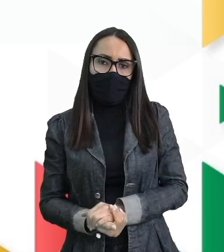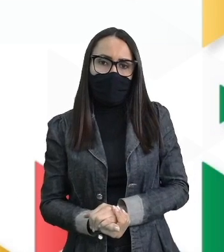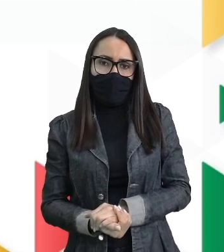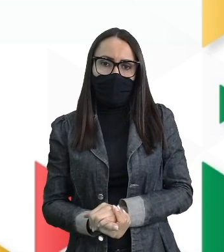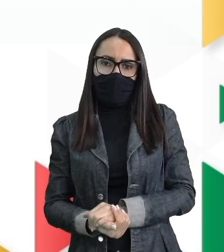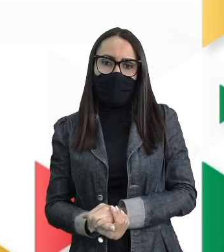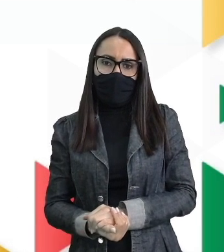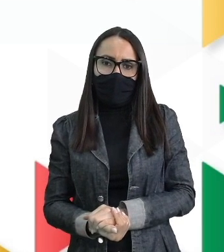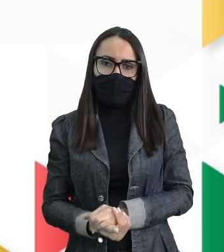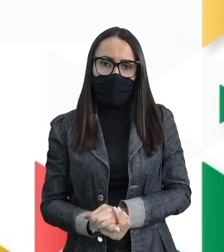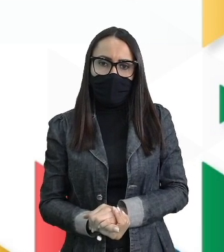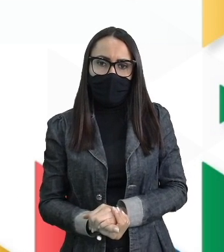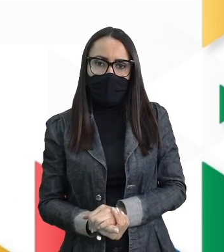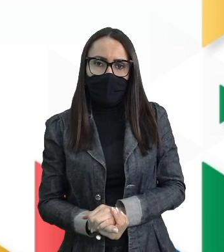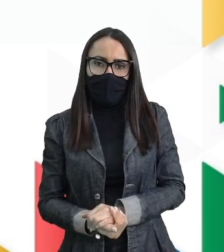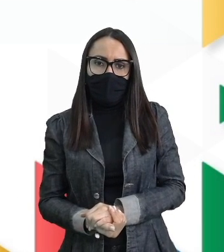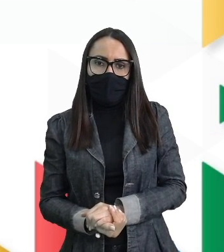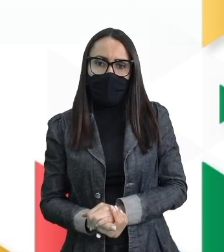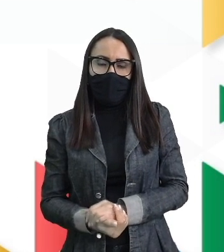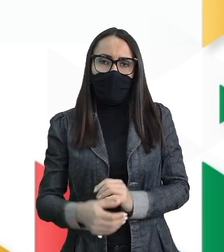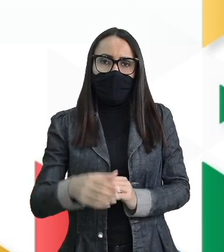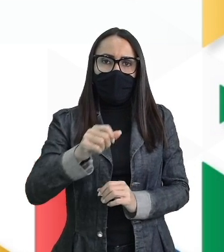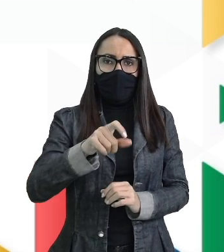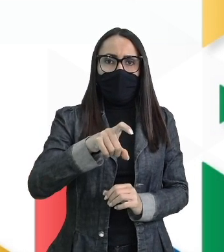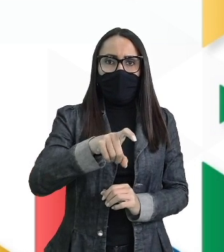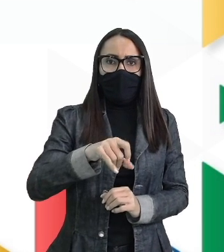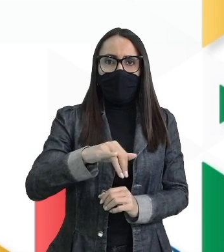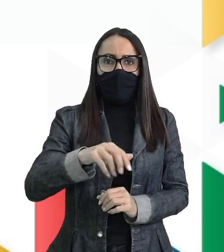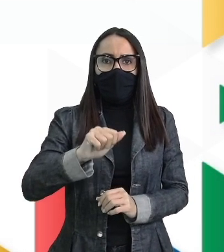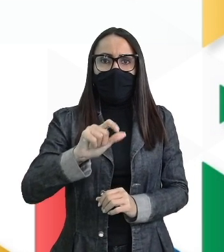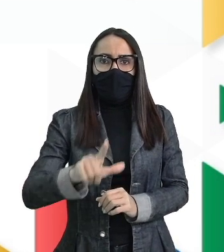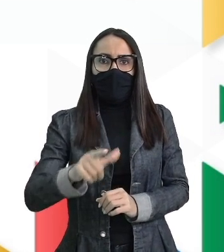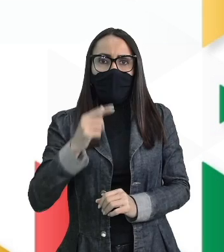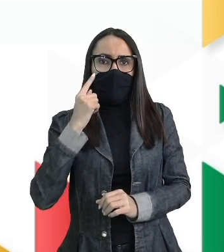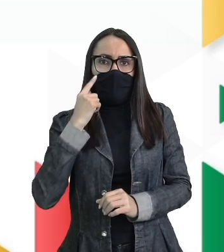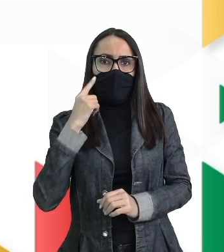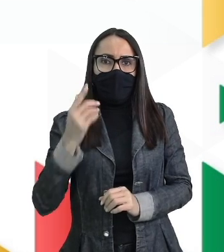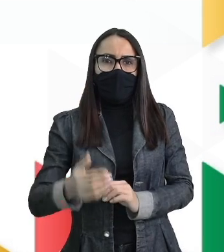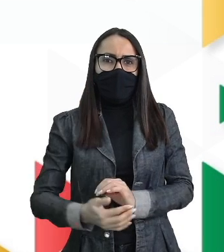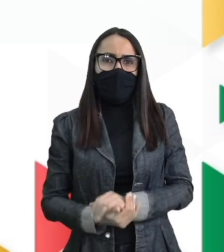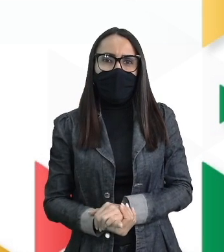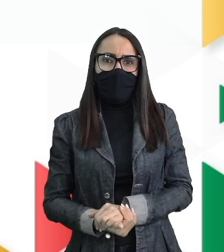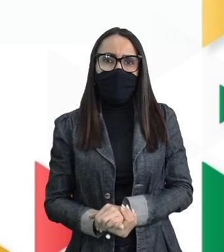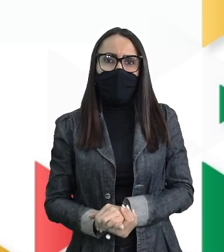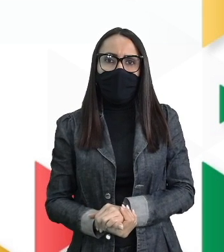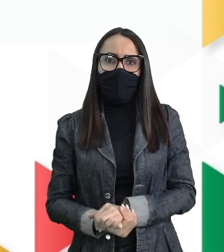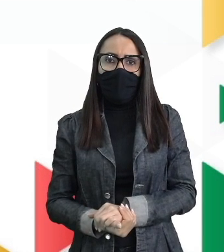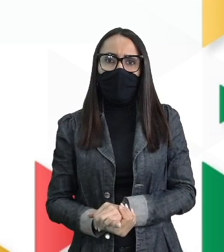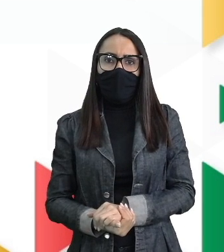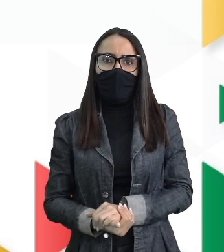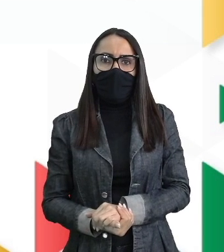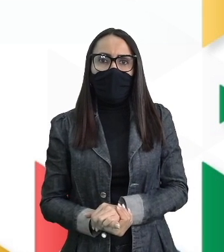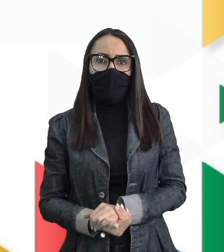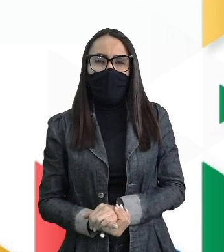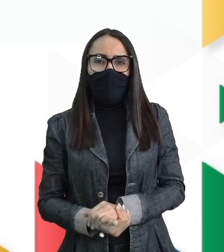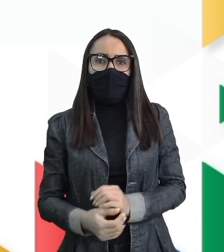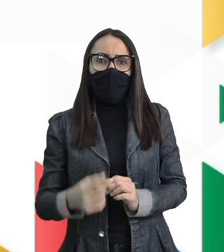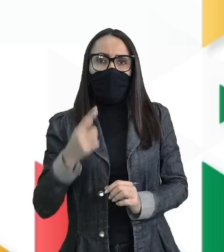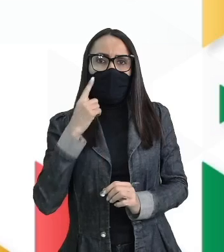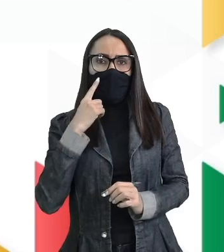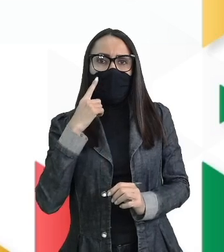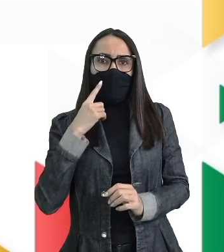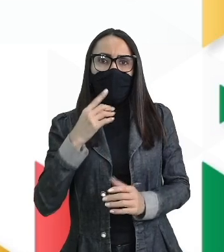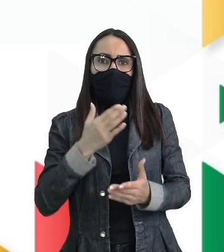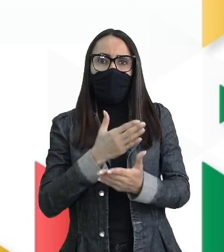o esqueleto axial. Quando eu tenho ali o apendicular, olha, a cintura da escápula, a